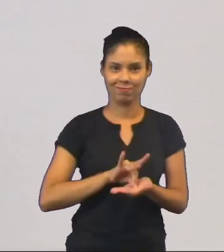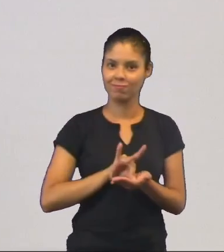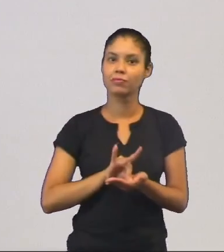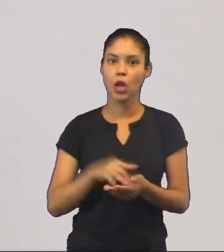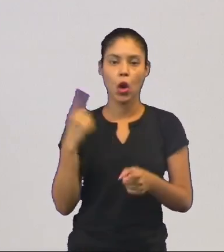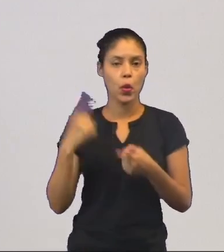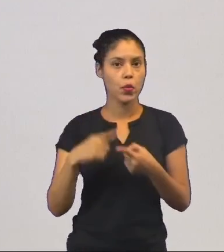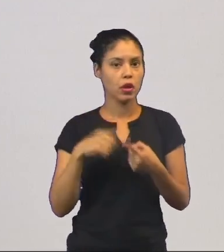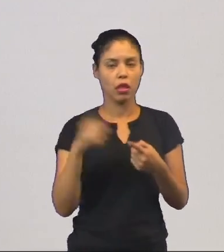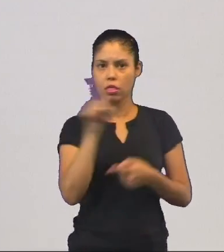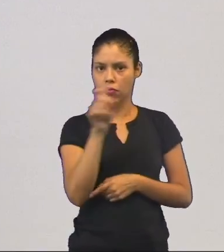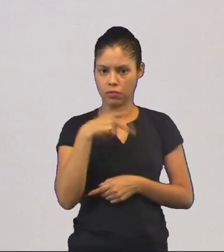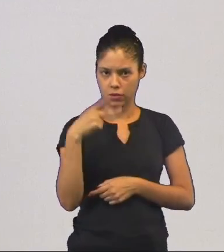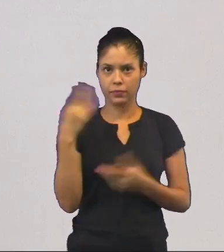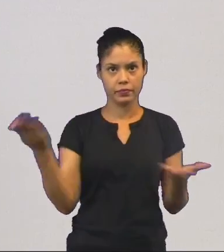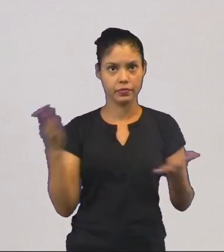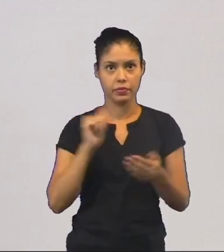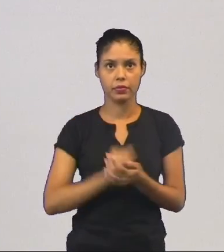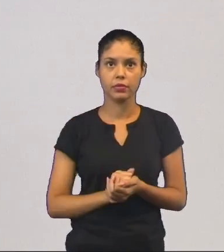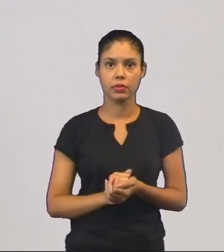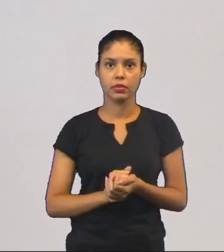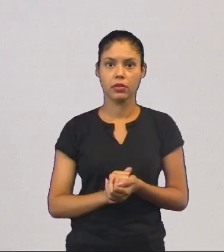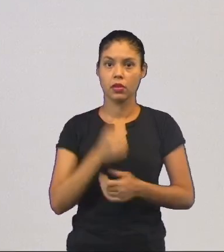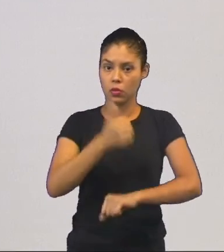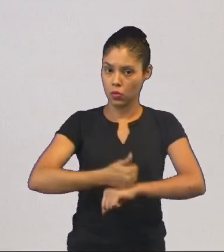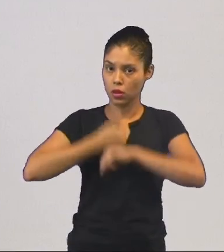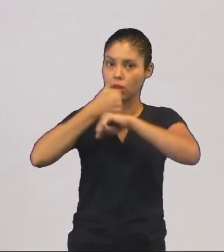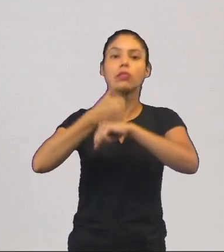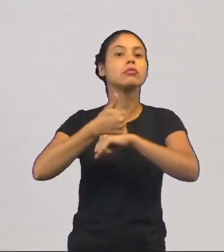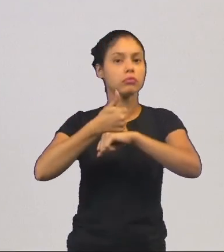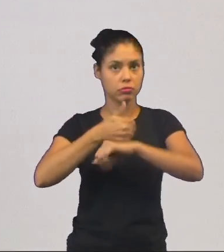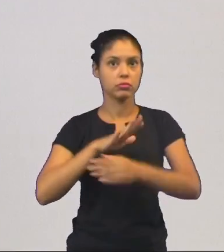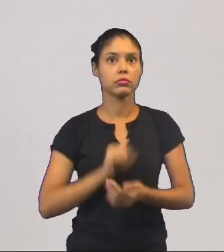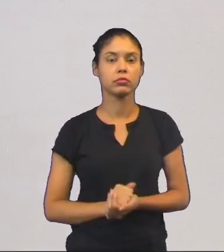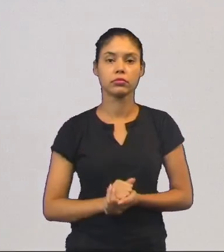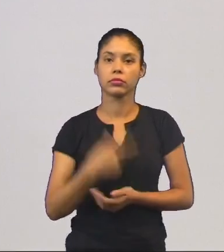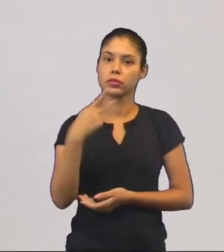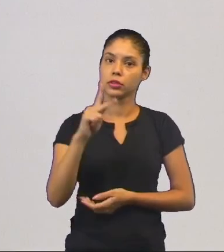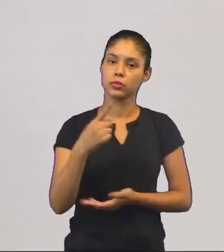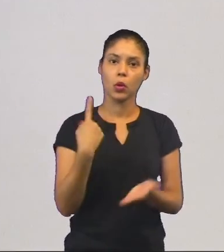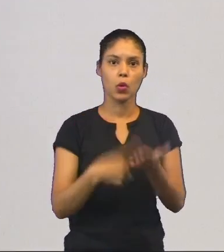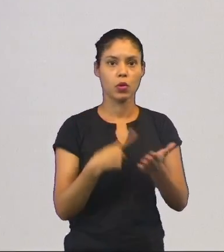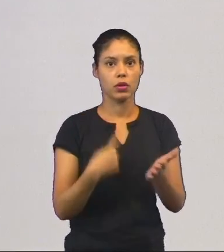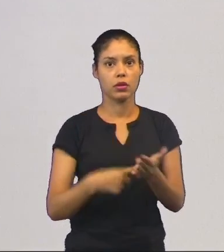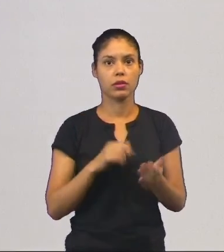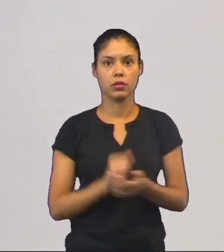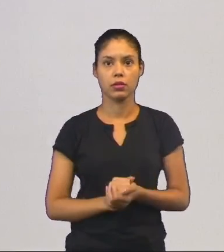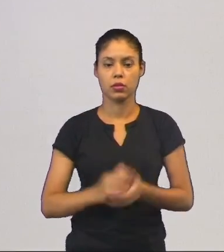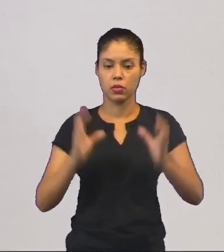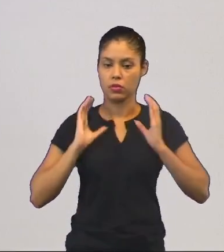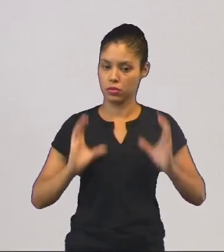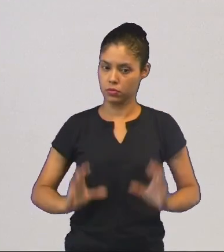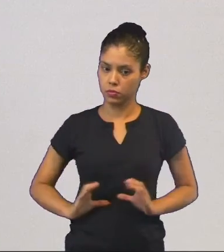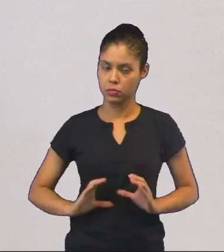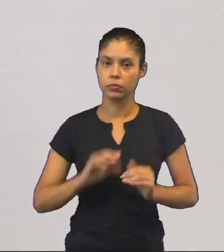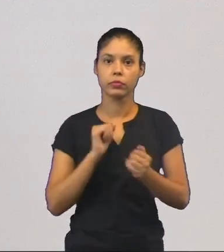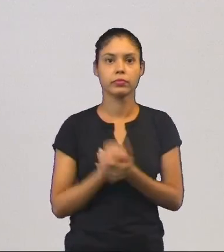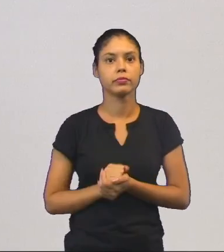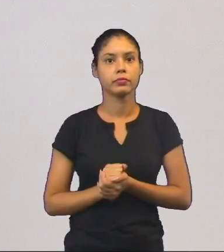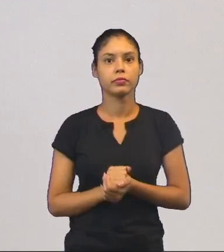ou por que não dizer, um exercício qualificado, digamos assim, da sua condição de